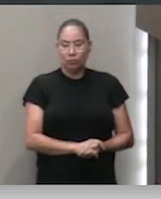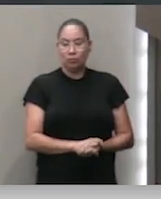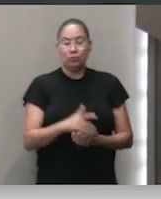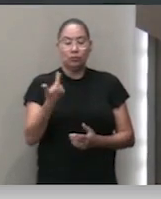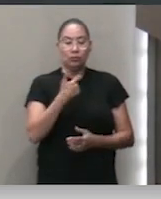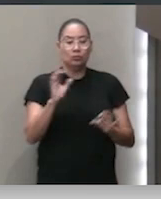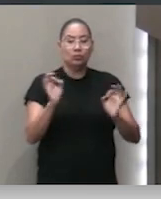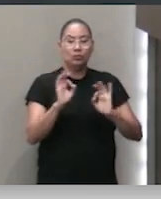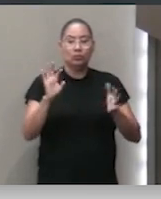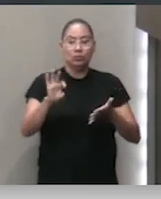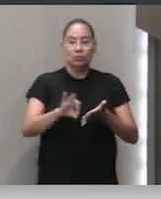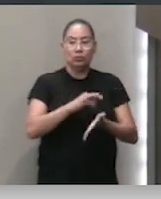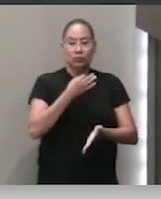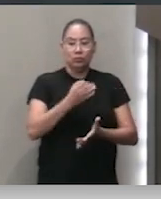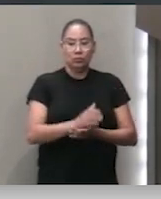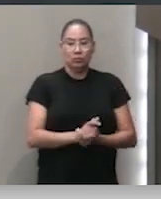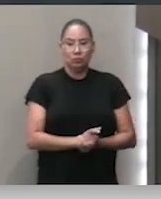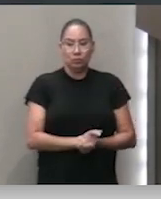mais inscritos,